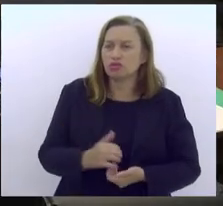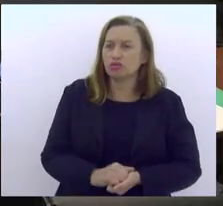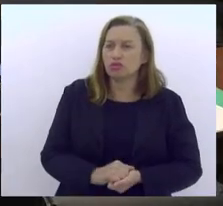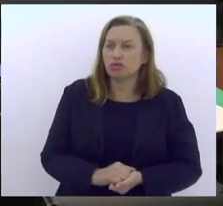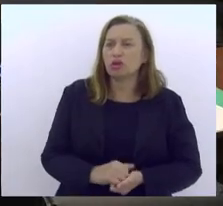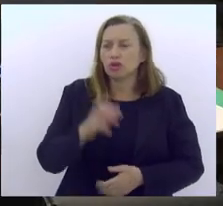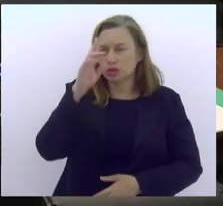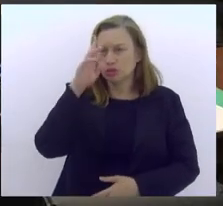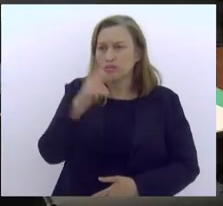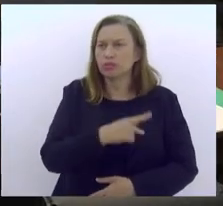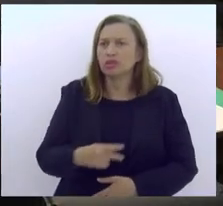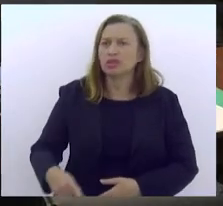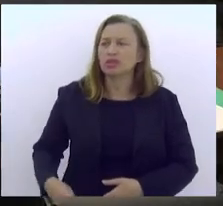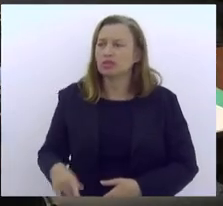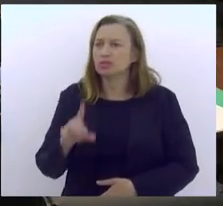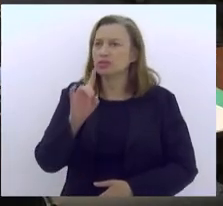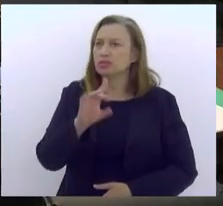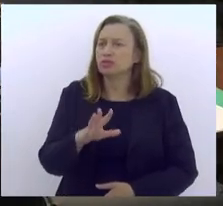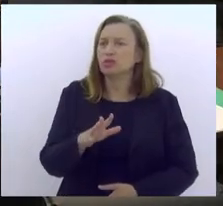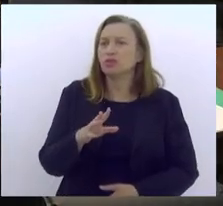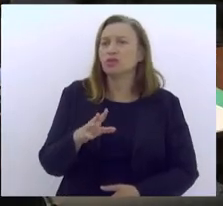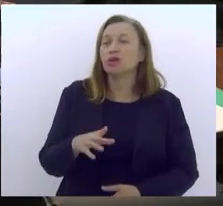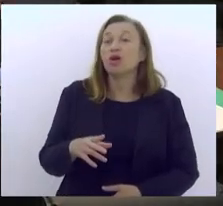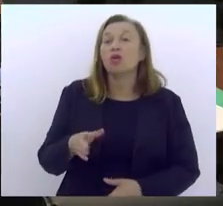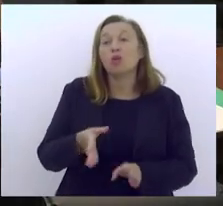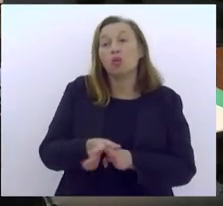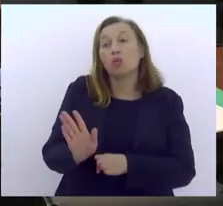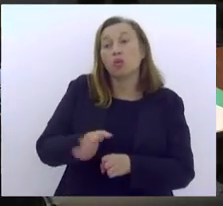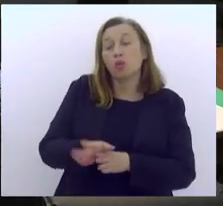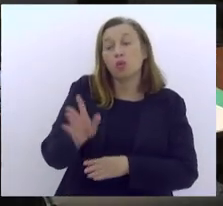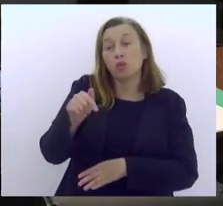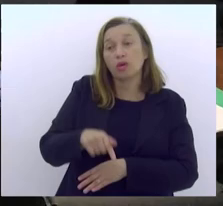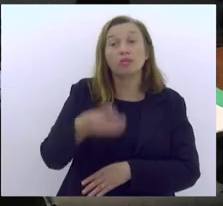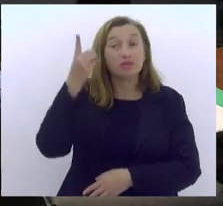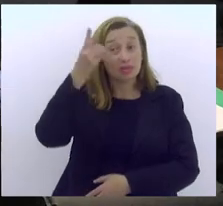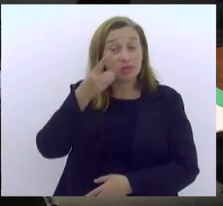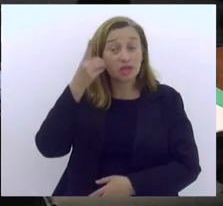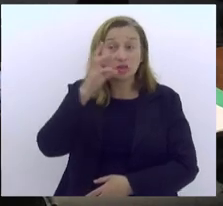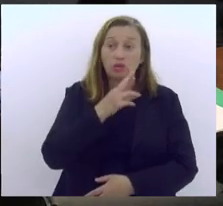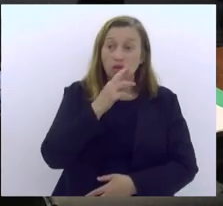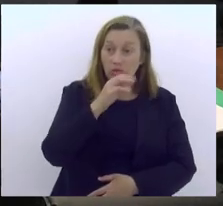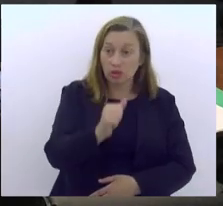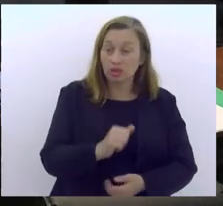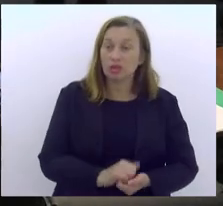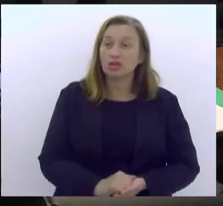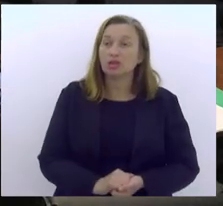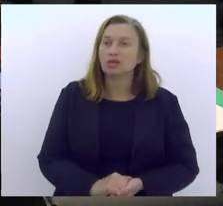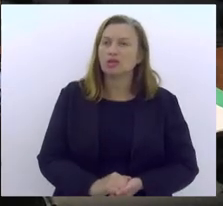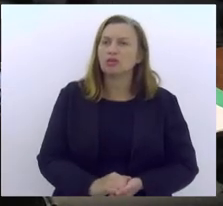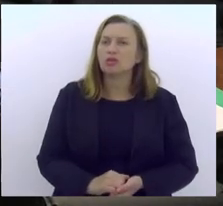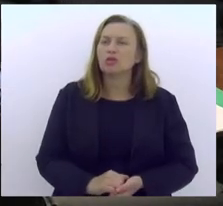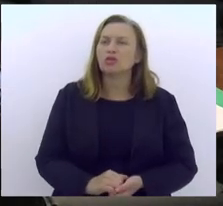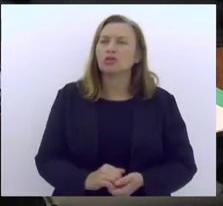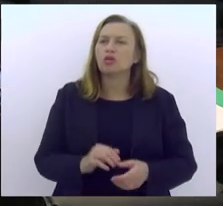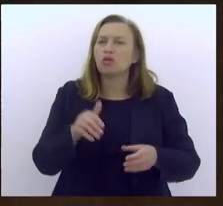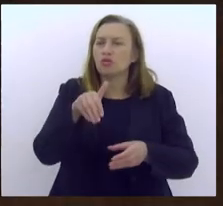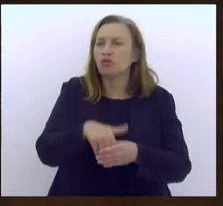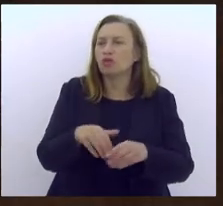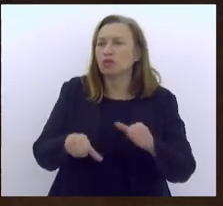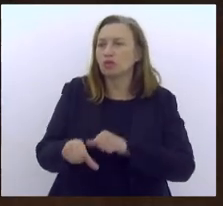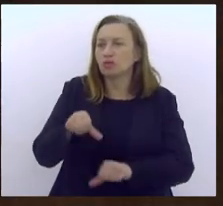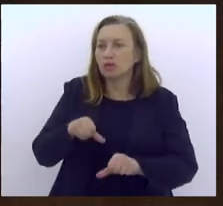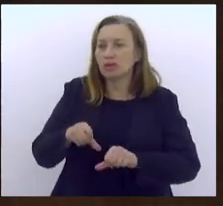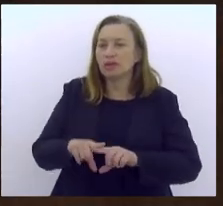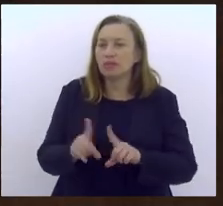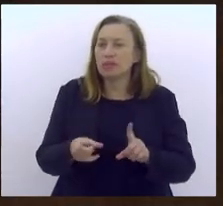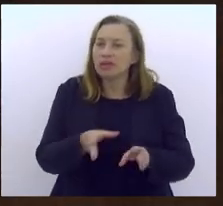Senhor presidente, só um instante. É orientado aqui pelo deputado Rodrigo Amorim, ia fazer um voto contrário, né, mas